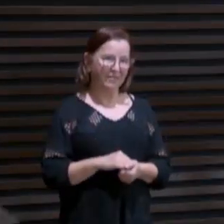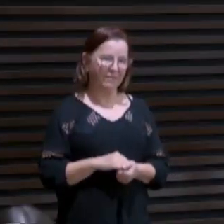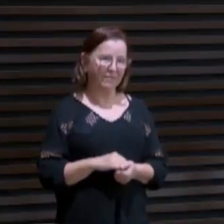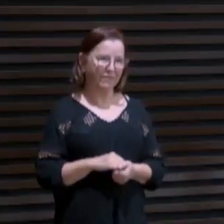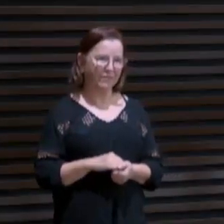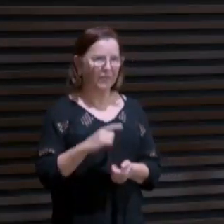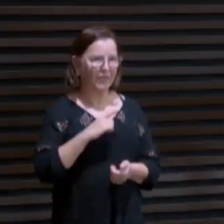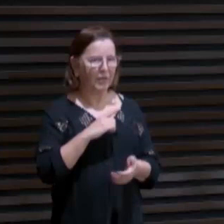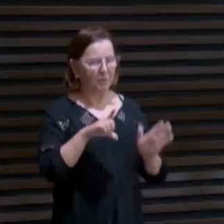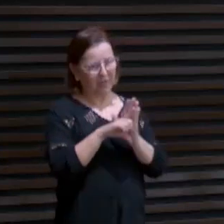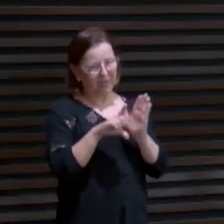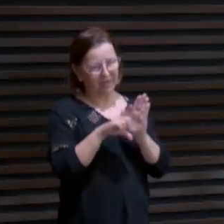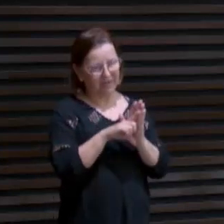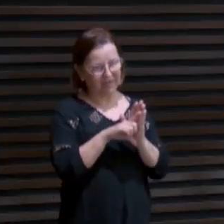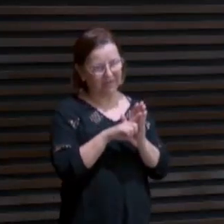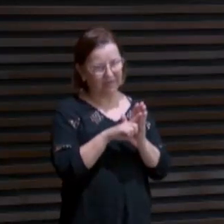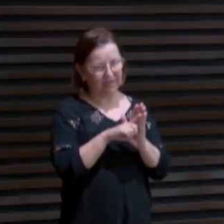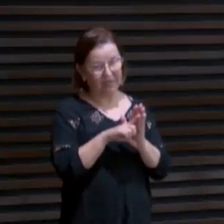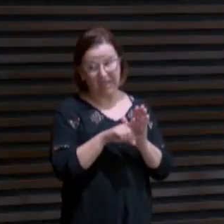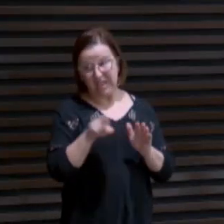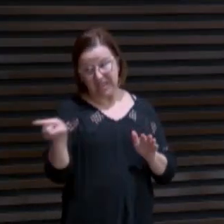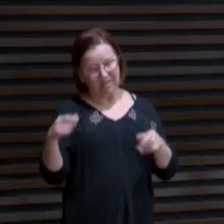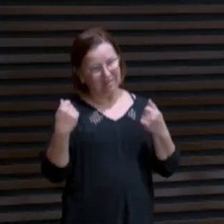Temos uma lei e ele deve morrer.